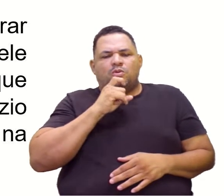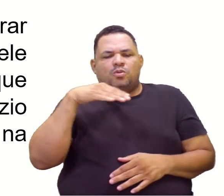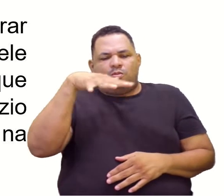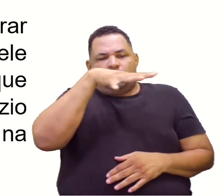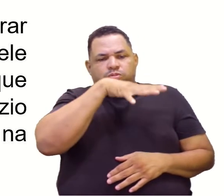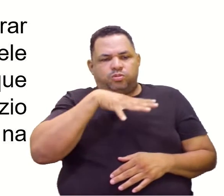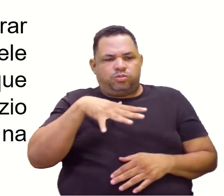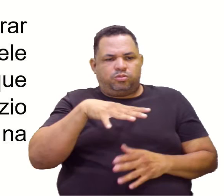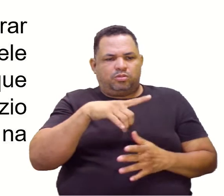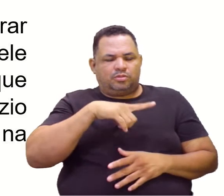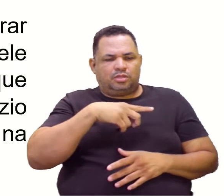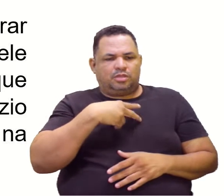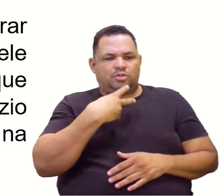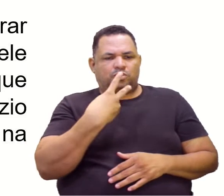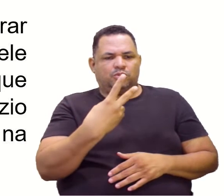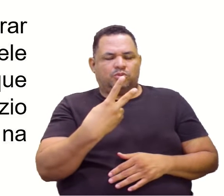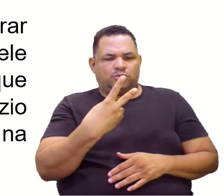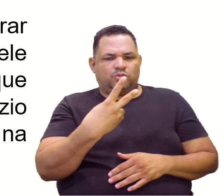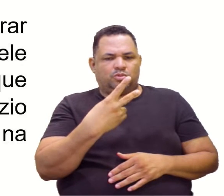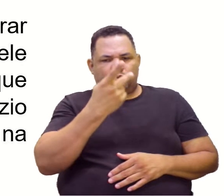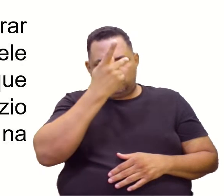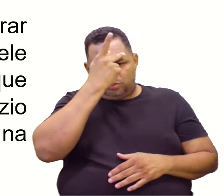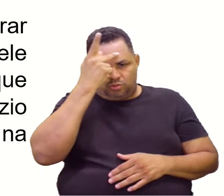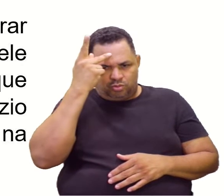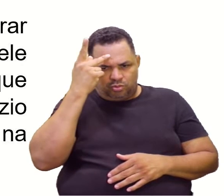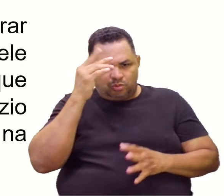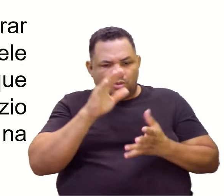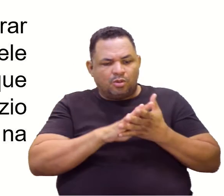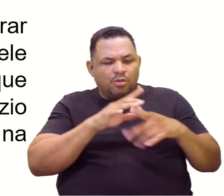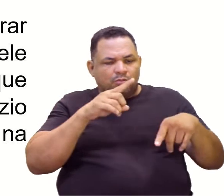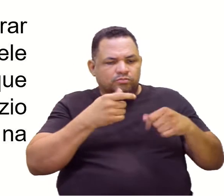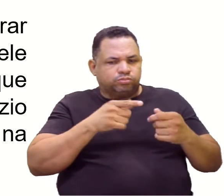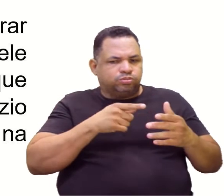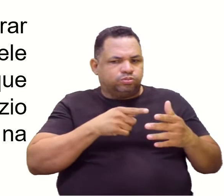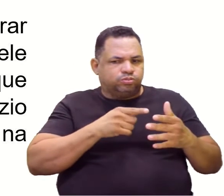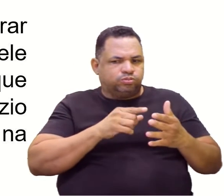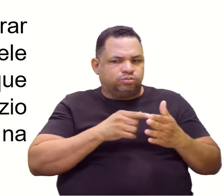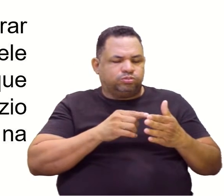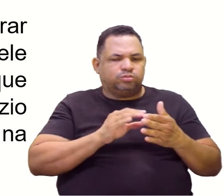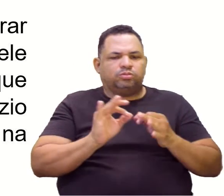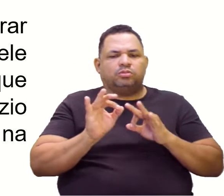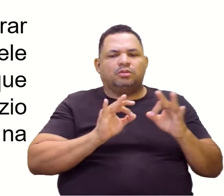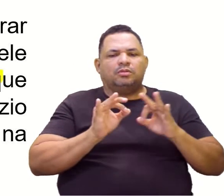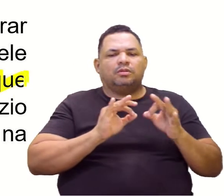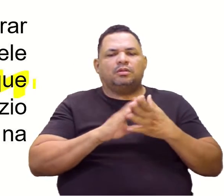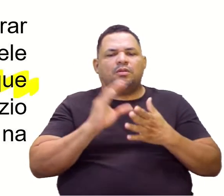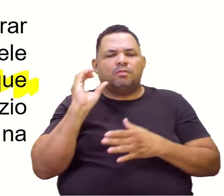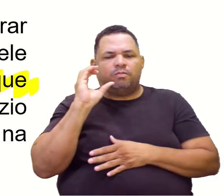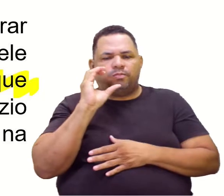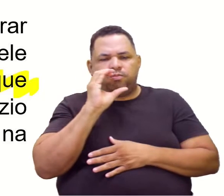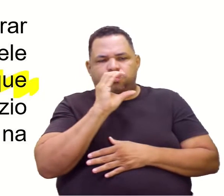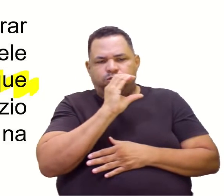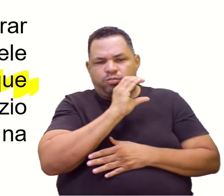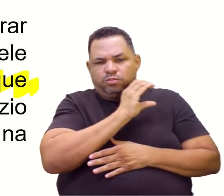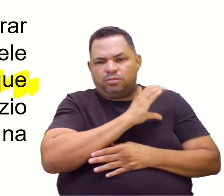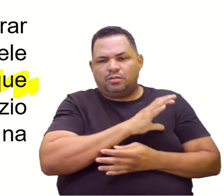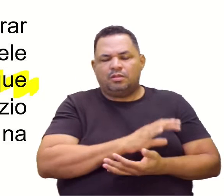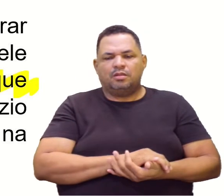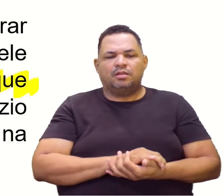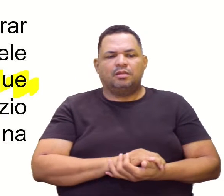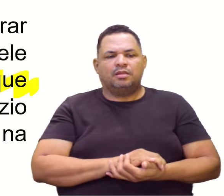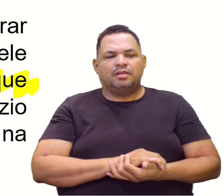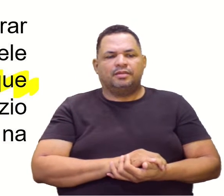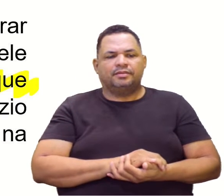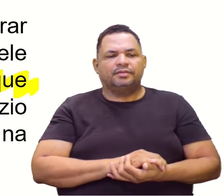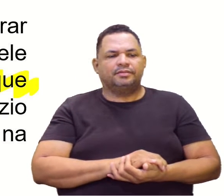2 pessoas, mais uma centrífuga que emite calor. O laboratório está dentro daqueles aparelhos